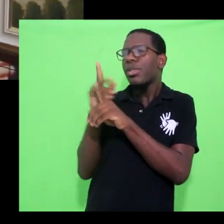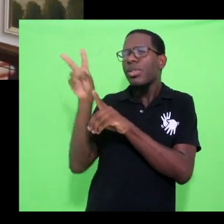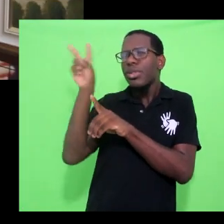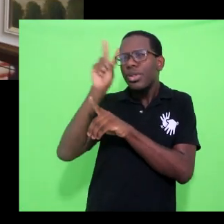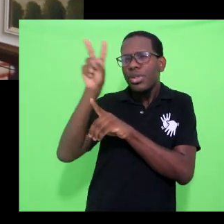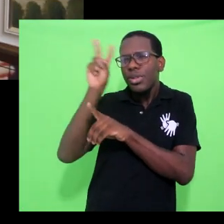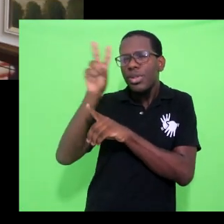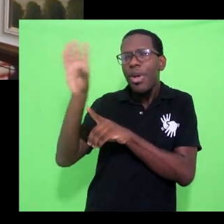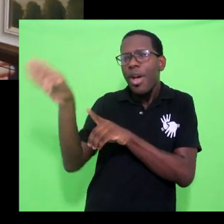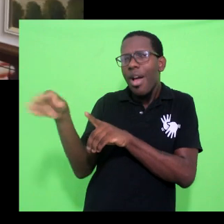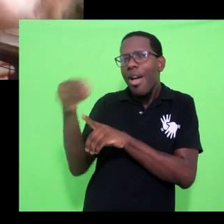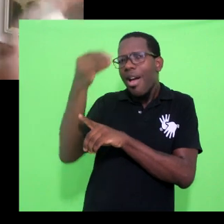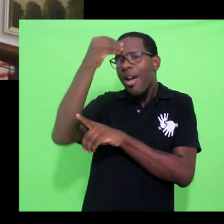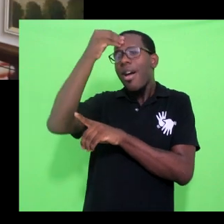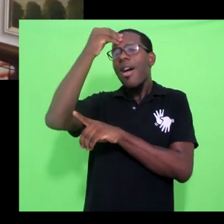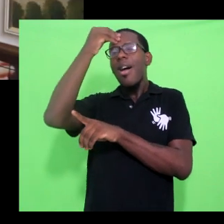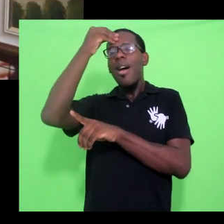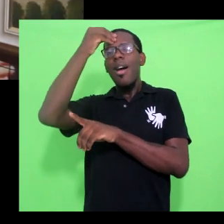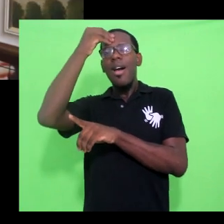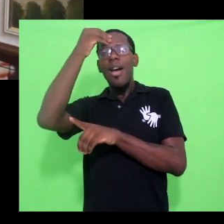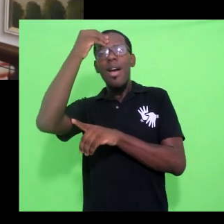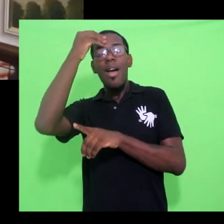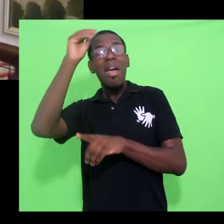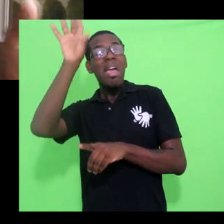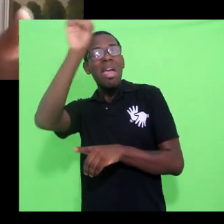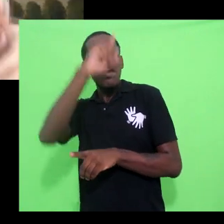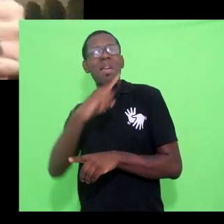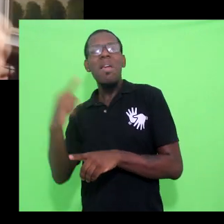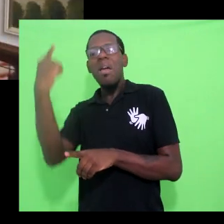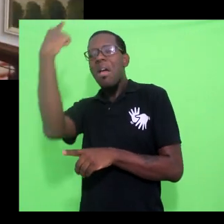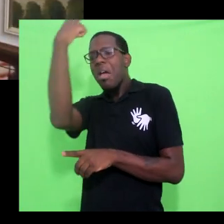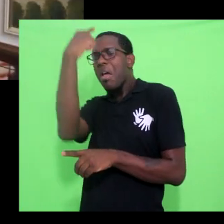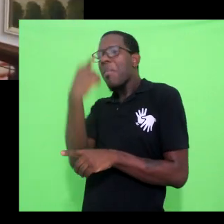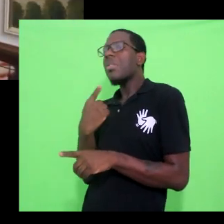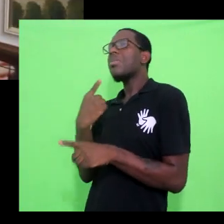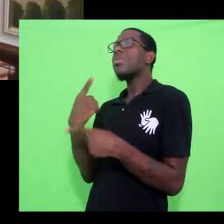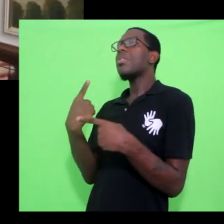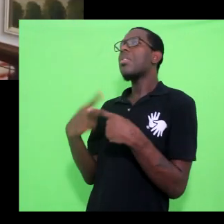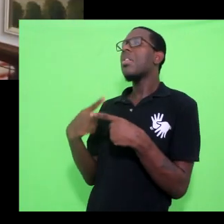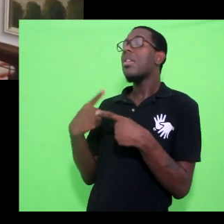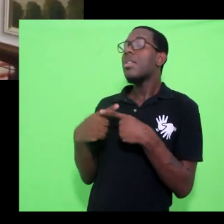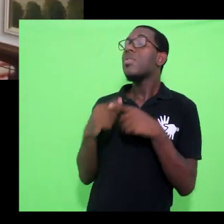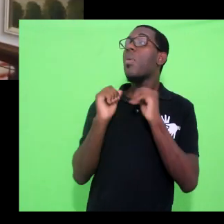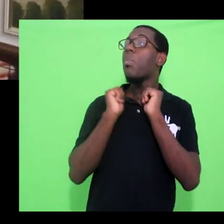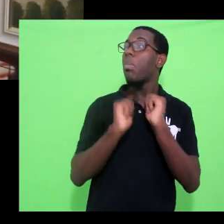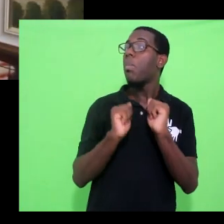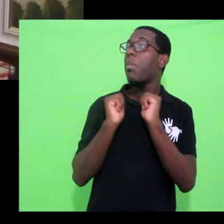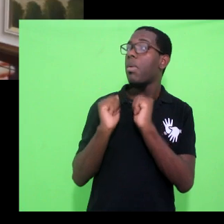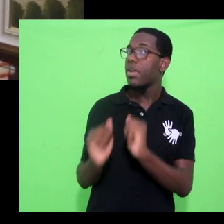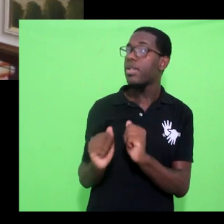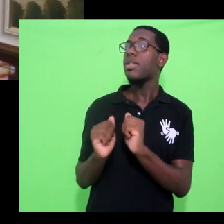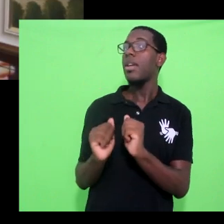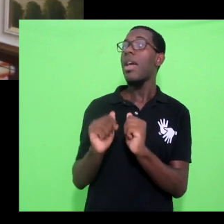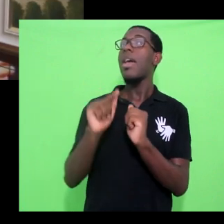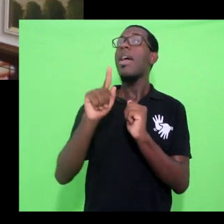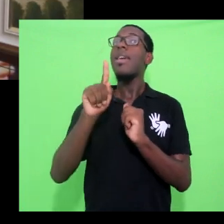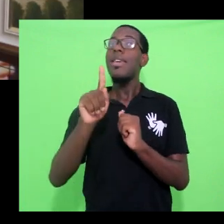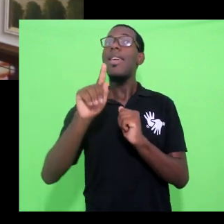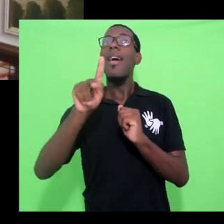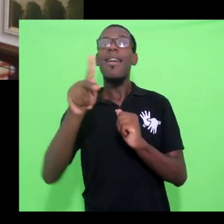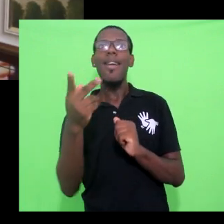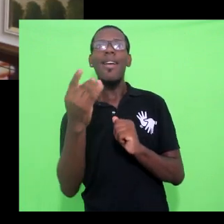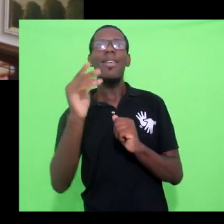mesmo tempo, manter o contato com a população comum, né, através de busca de trajetória, através de resgate de